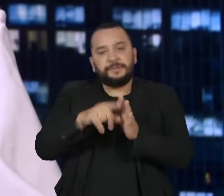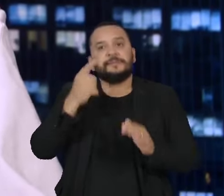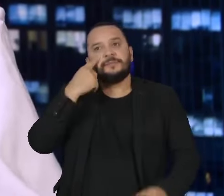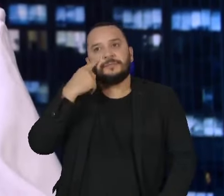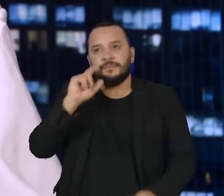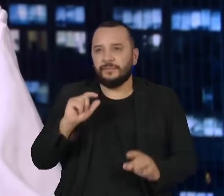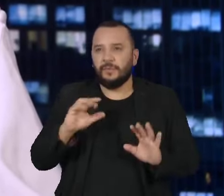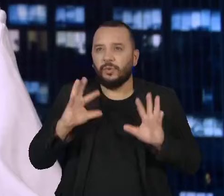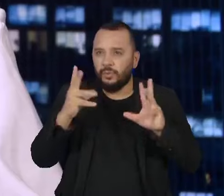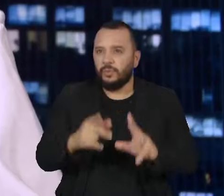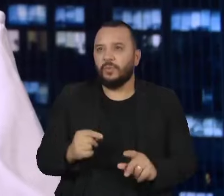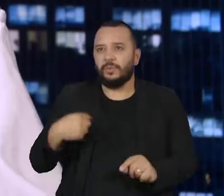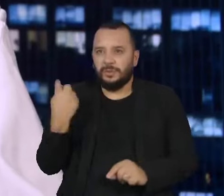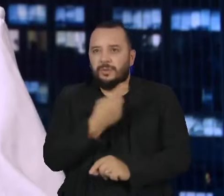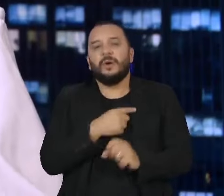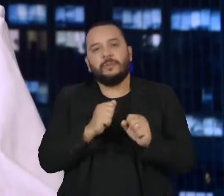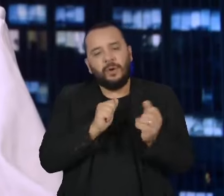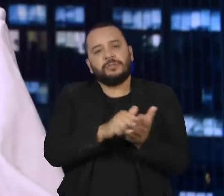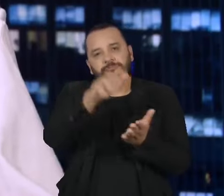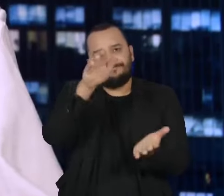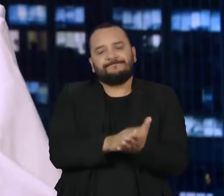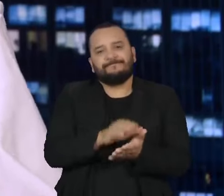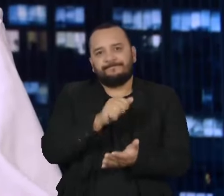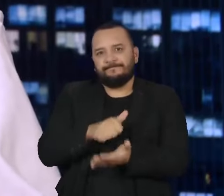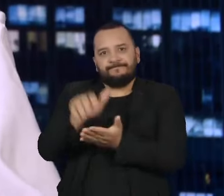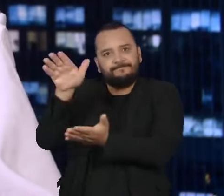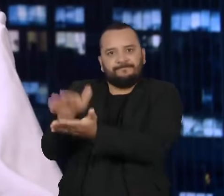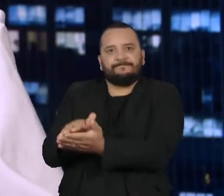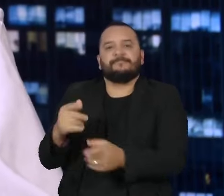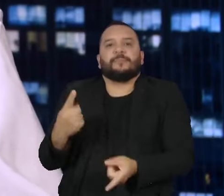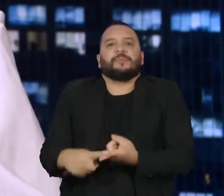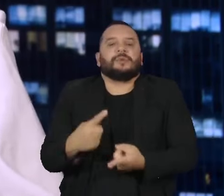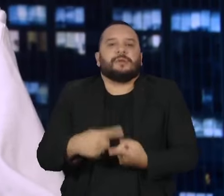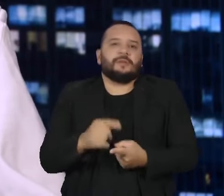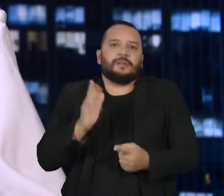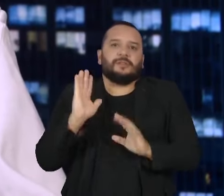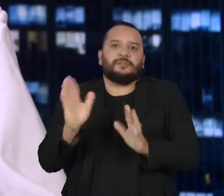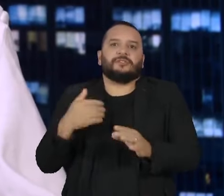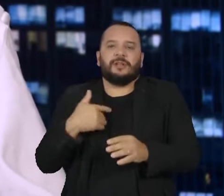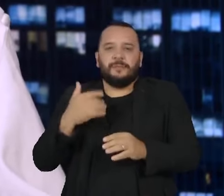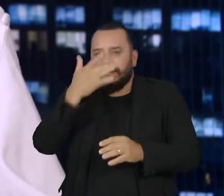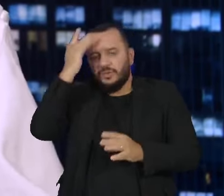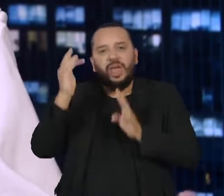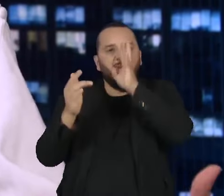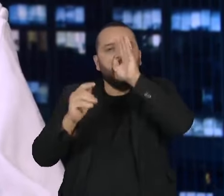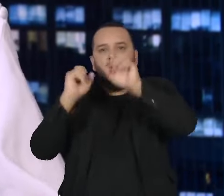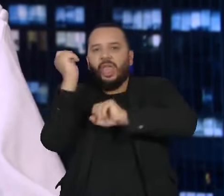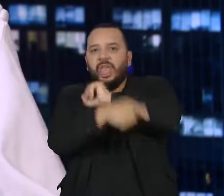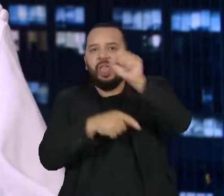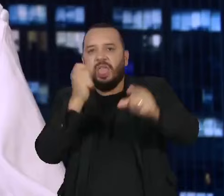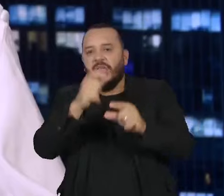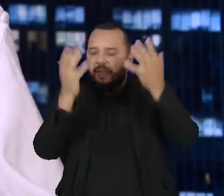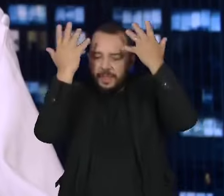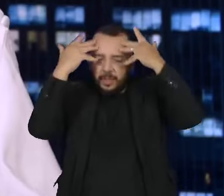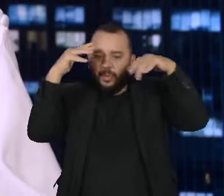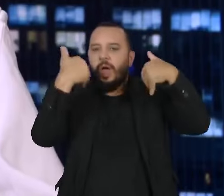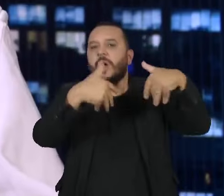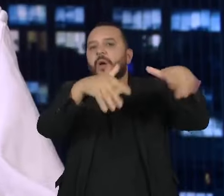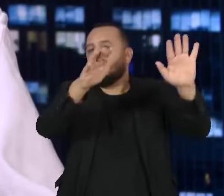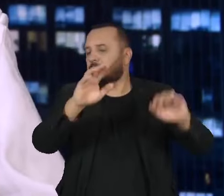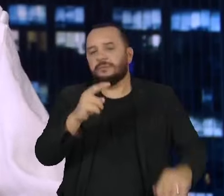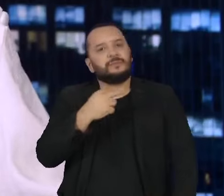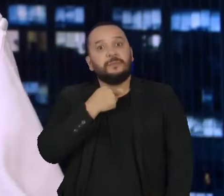todos, tudo que a gente pode fazer, porque nós não podemos naturalizar esse tipo de comportamento no meio de um processo eleitoral,